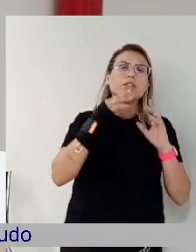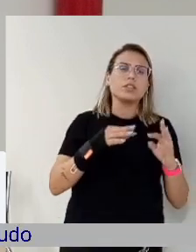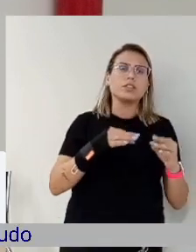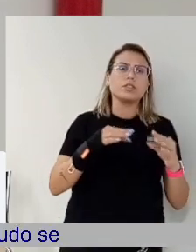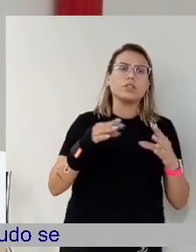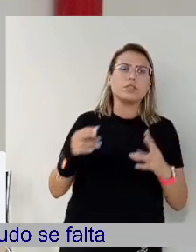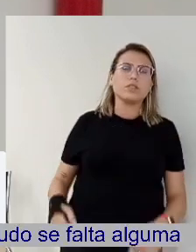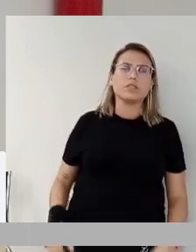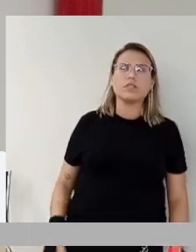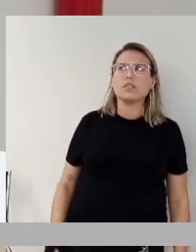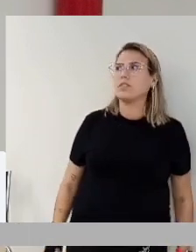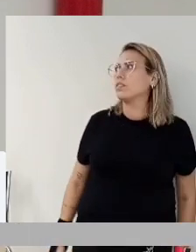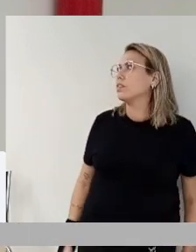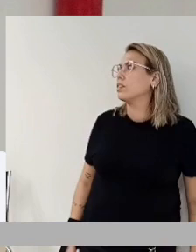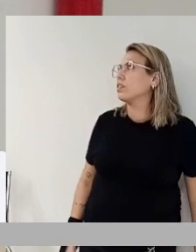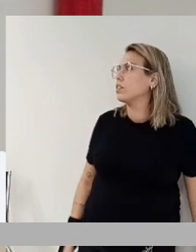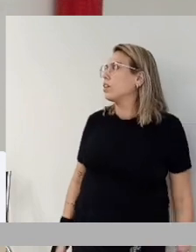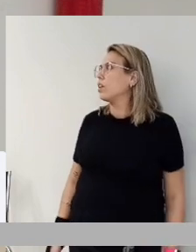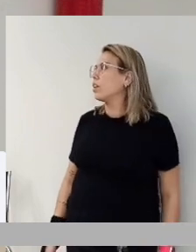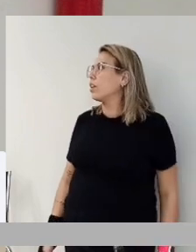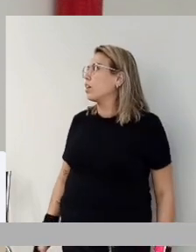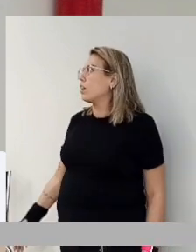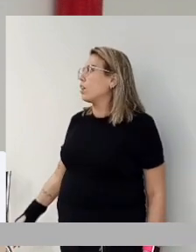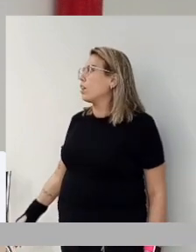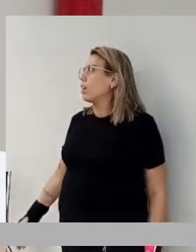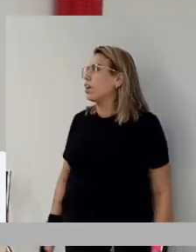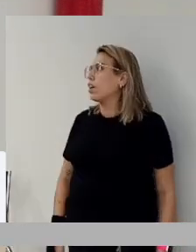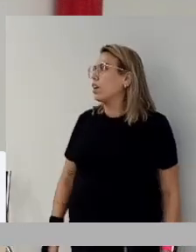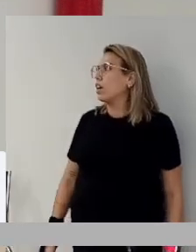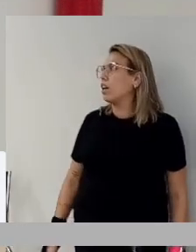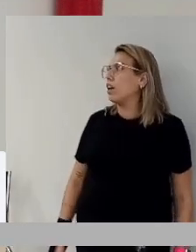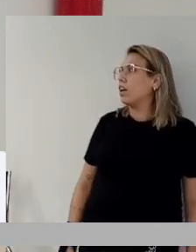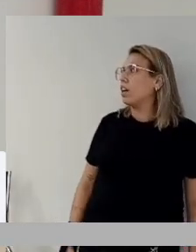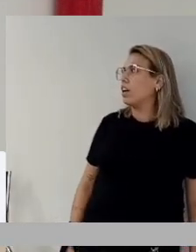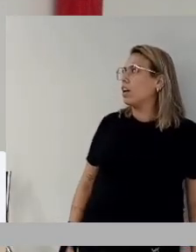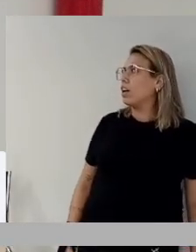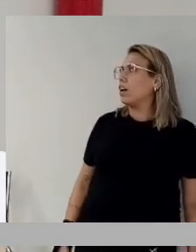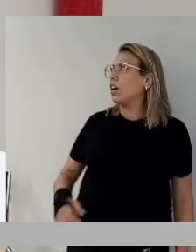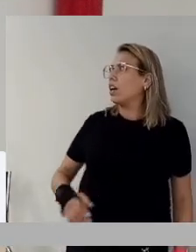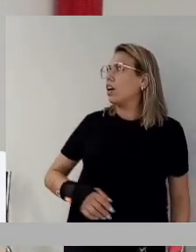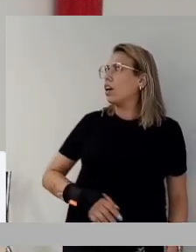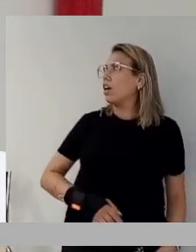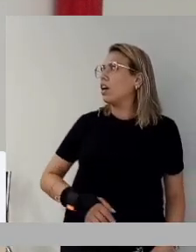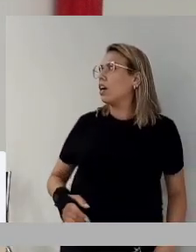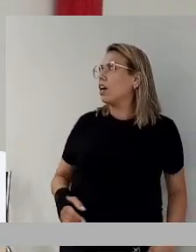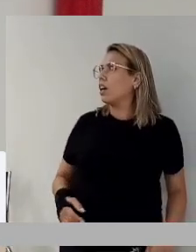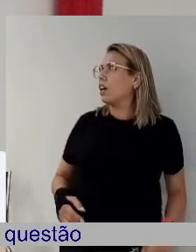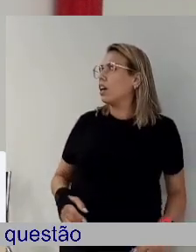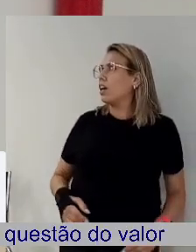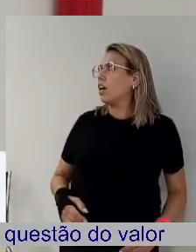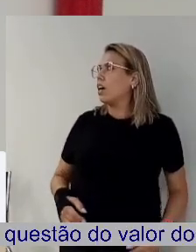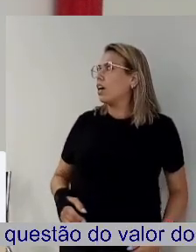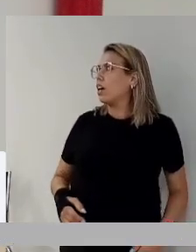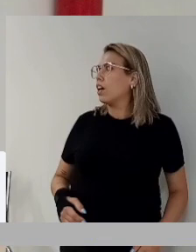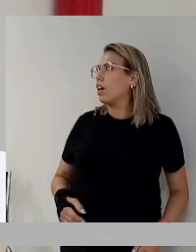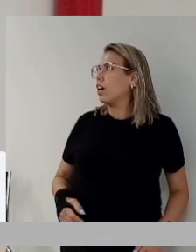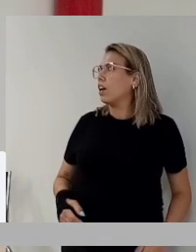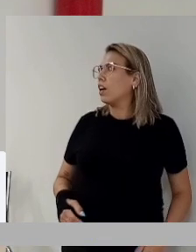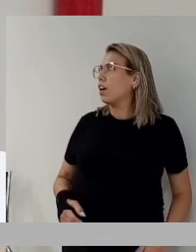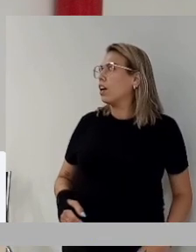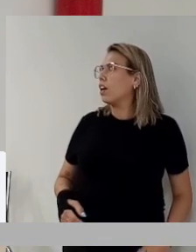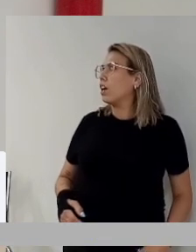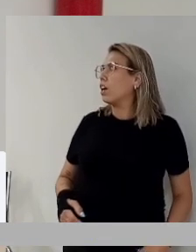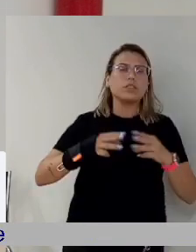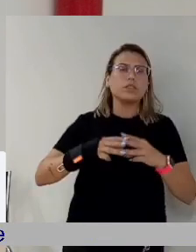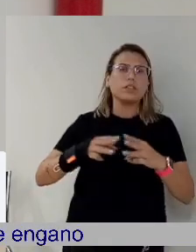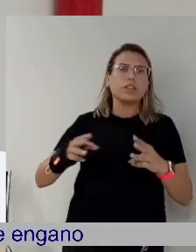falta alguma coisa aí Ah você agora me pegou pela questão do valor do caminhão não a média aí se eu não